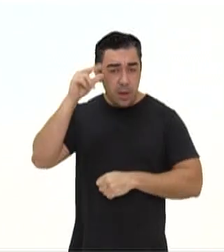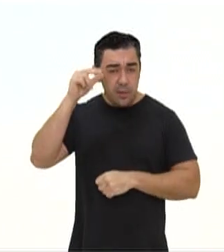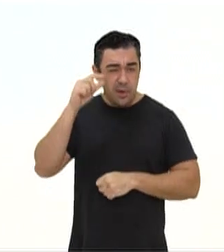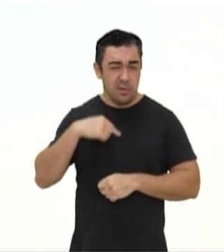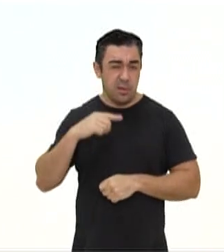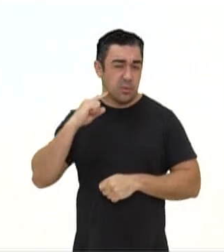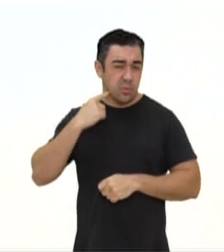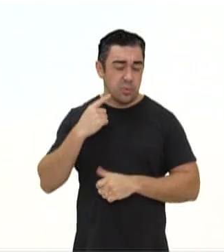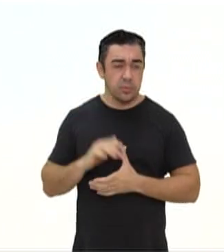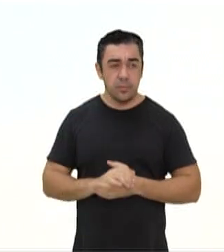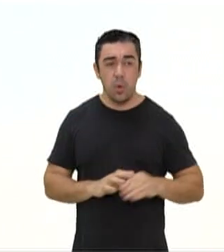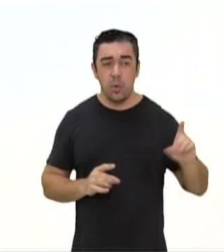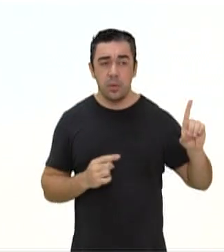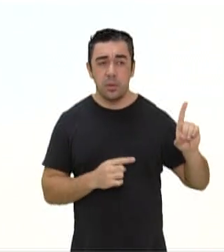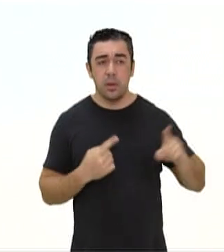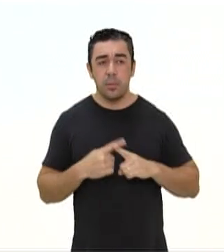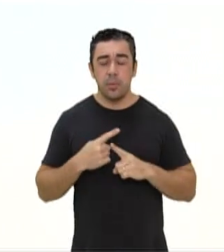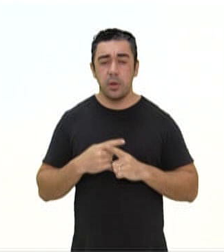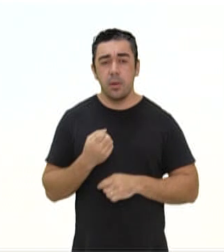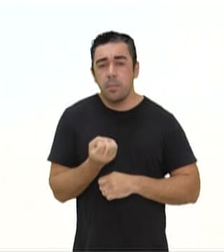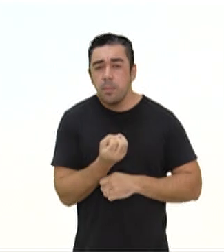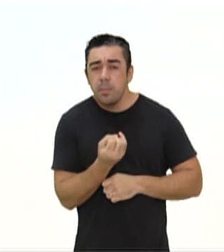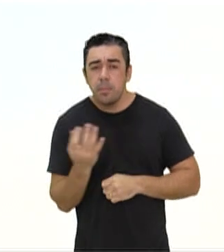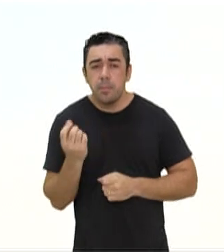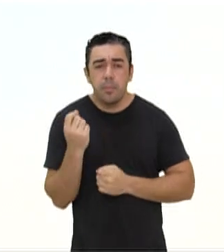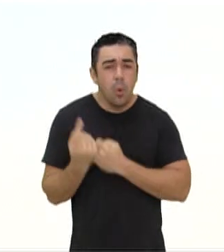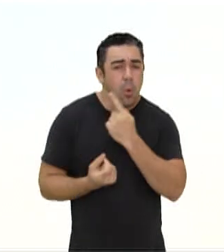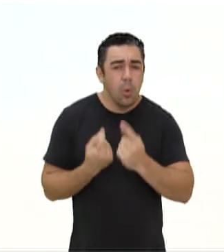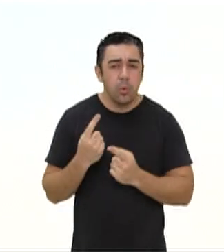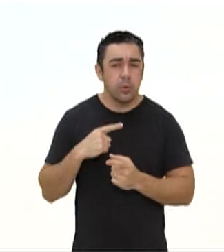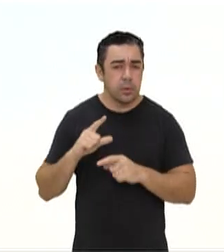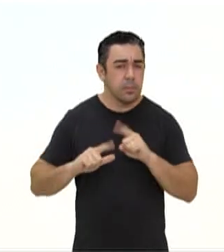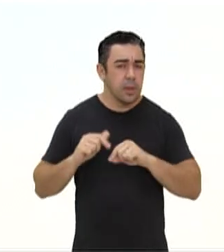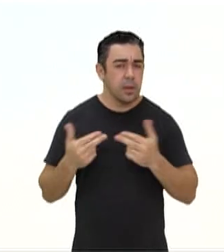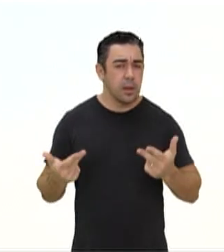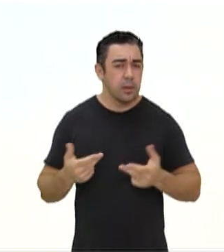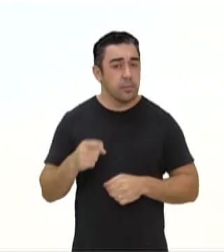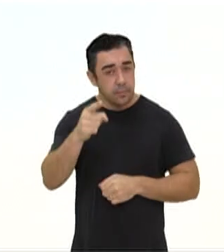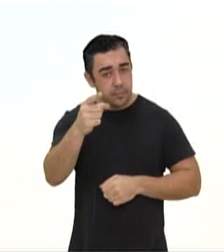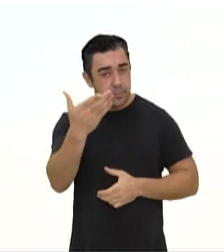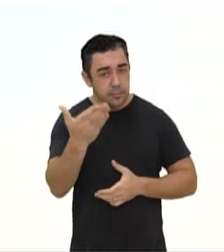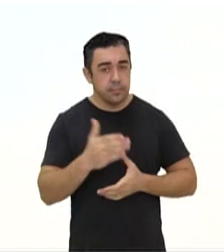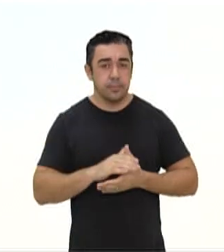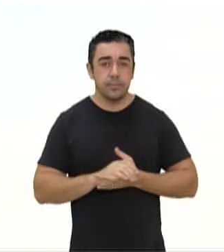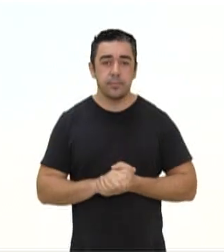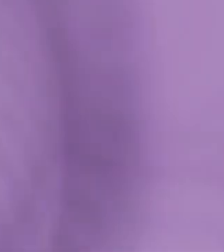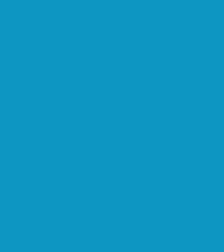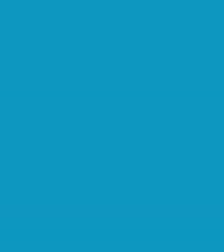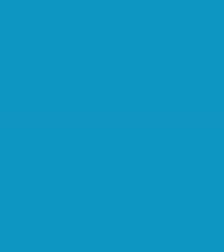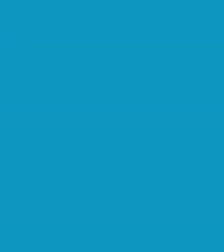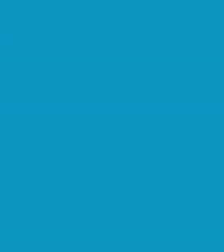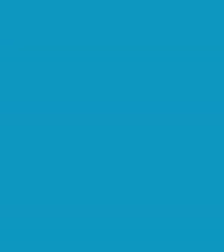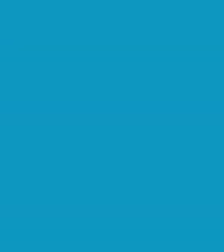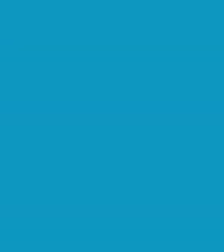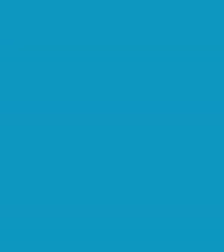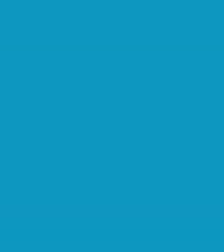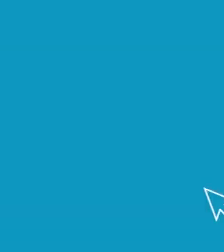anti-higiênicos. Ou D. Haviam pouca matéria-prima. Com vocês lá.